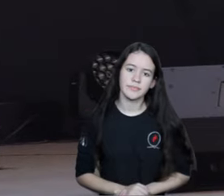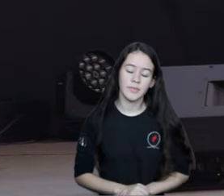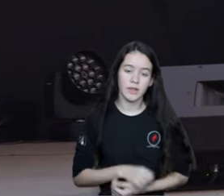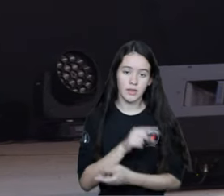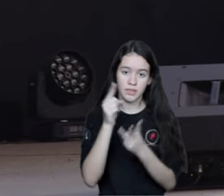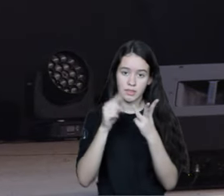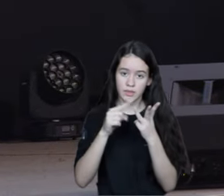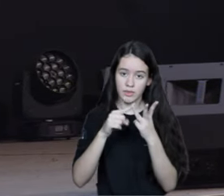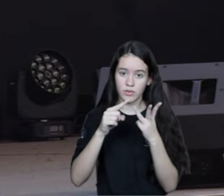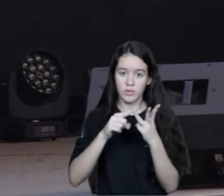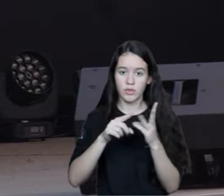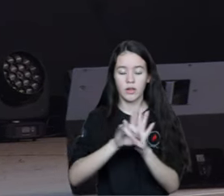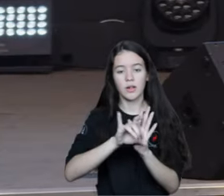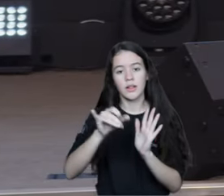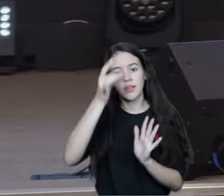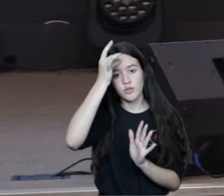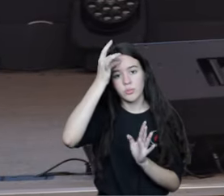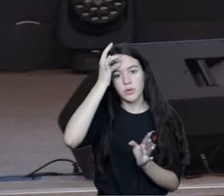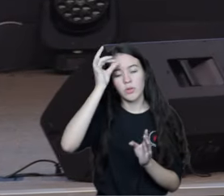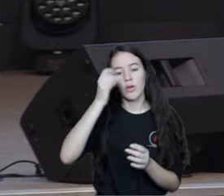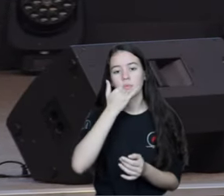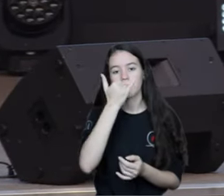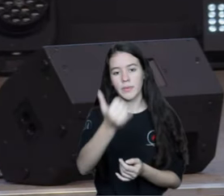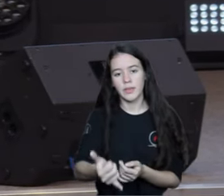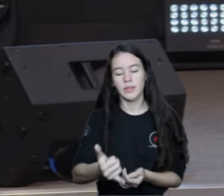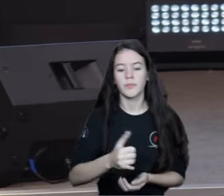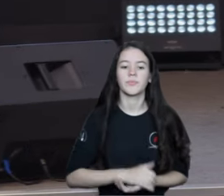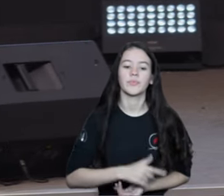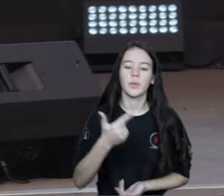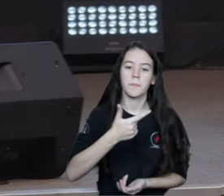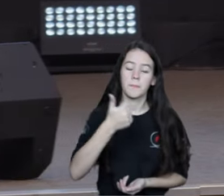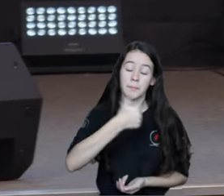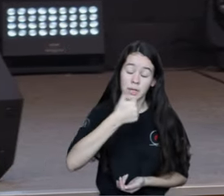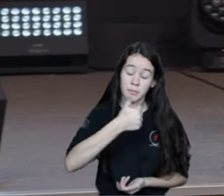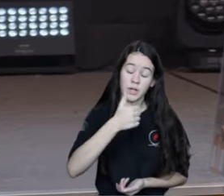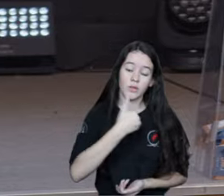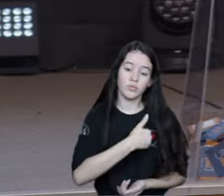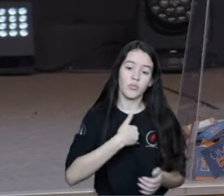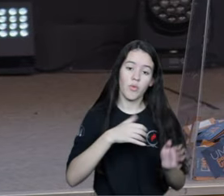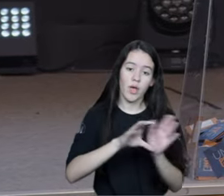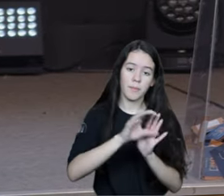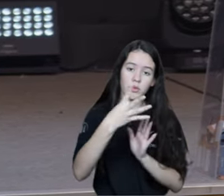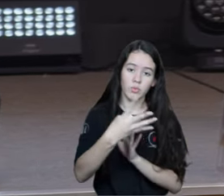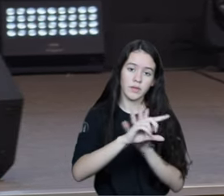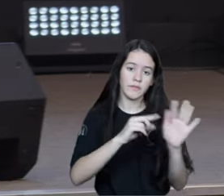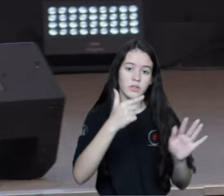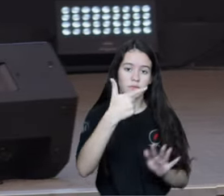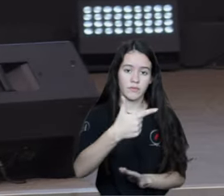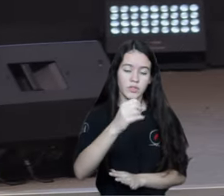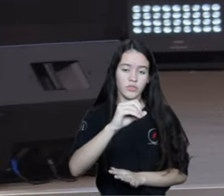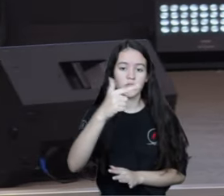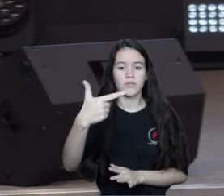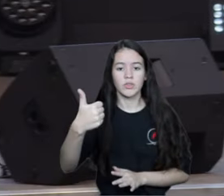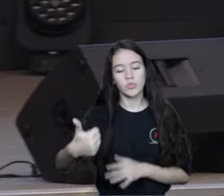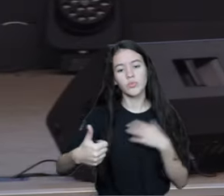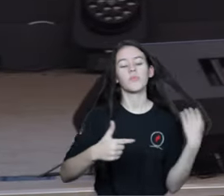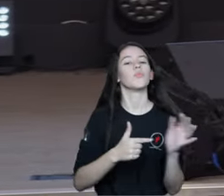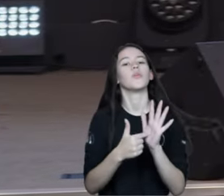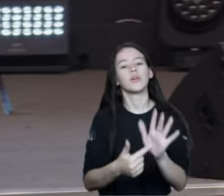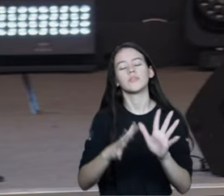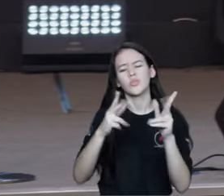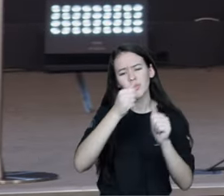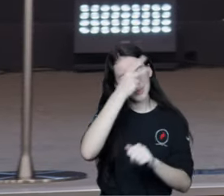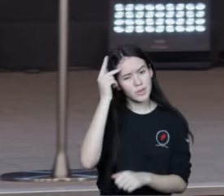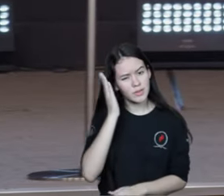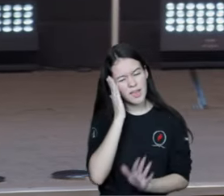terceira questão espiritual que envolve o perdão em primeiro João Capítulo 4 Versículo 20 21 diz uma coisa que todo